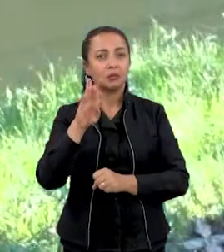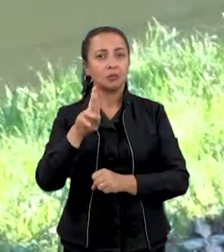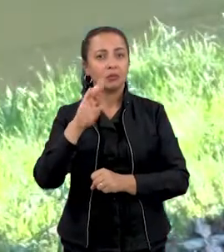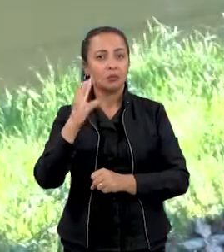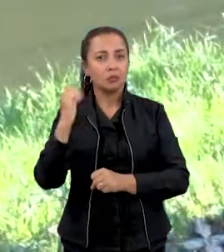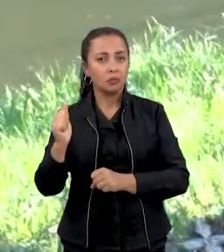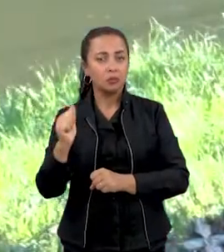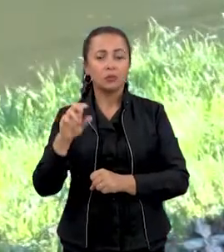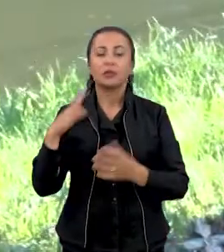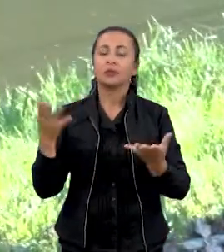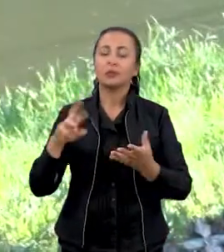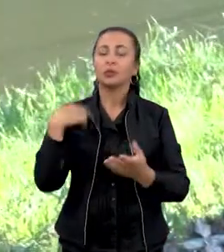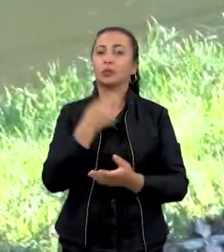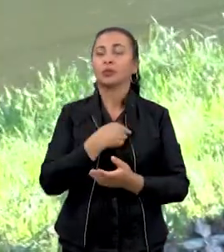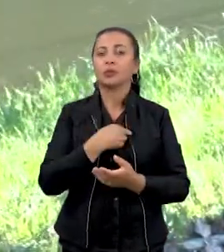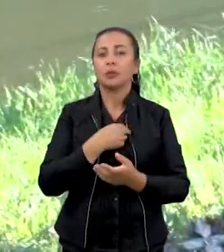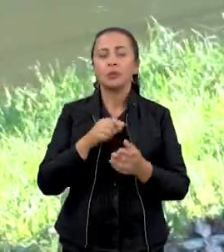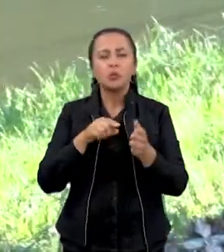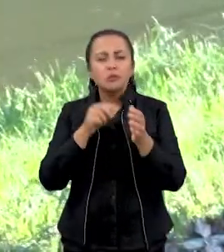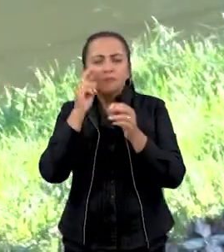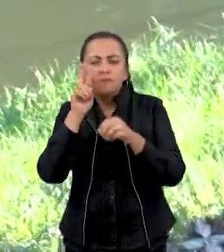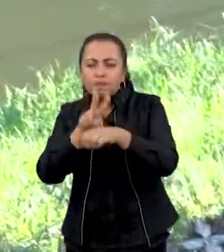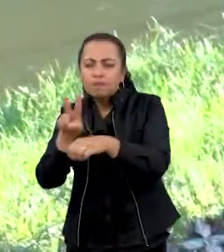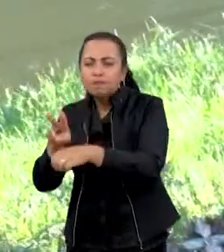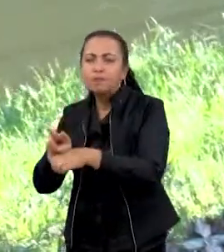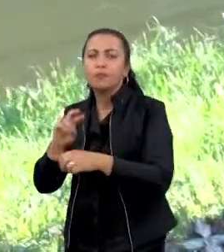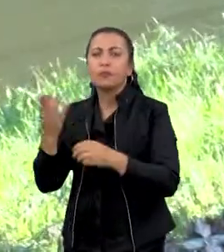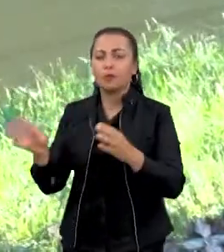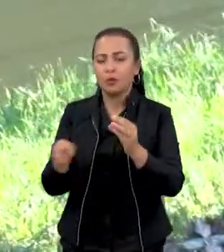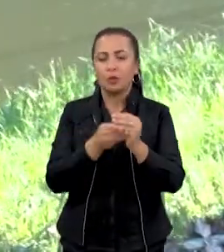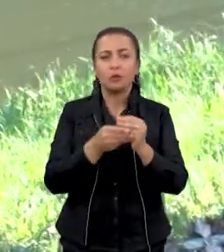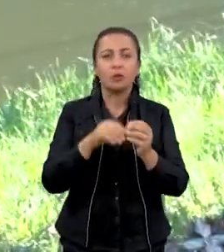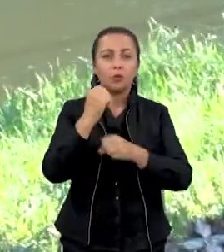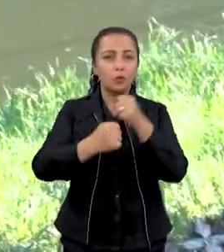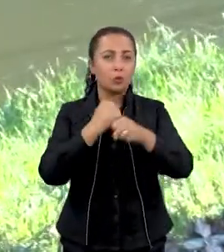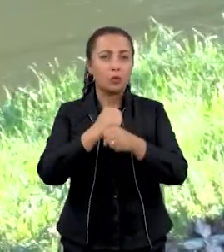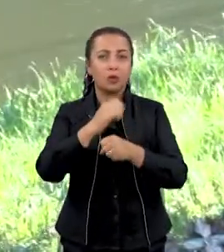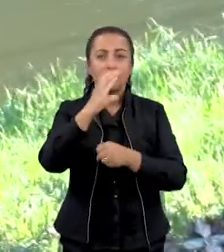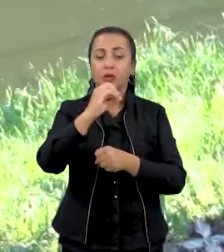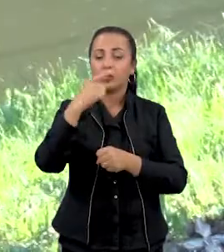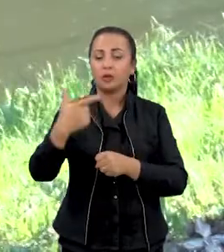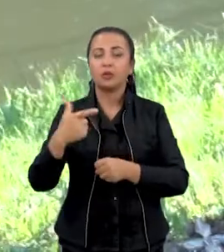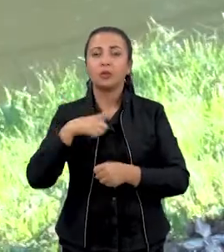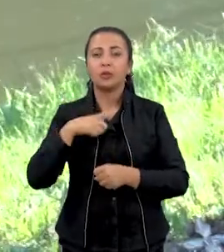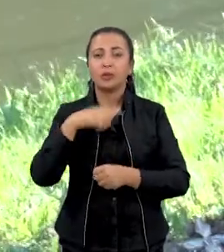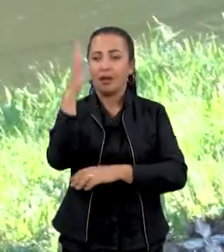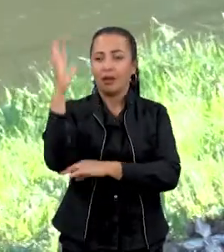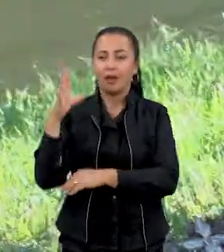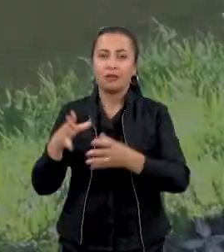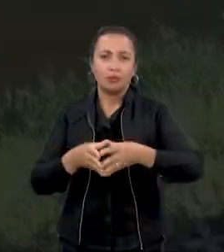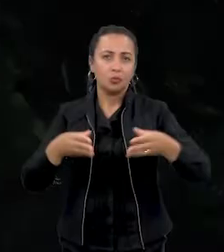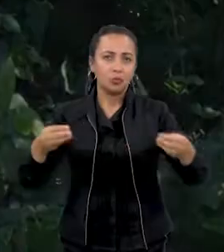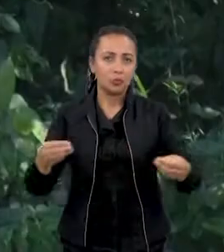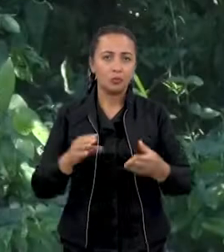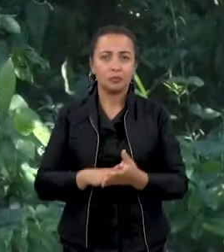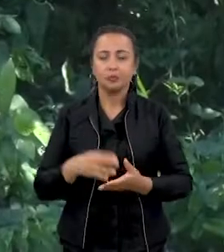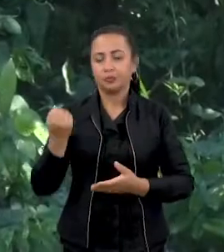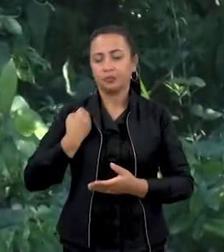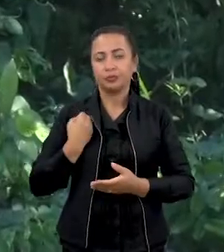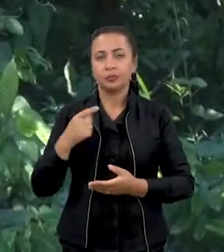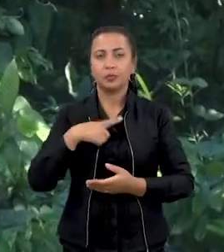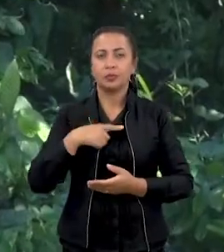cabruca, e agora nós estamos monitorando qual o incremento anual de carbono em áreas de cabruca de cacau. Em